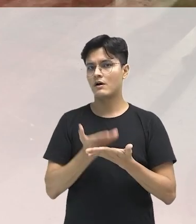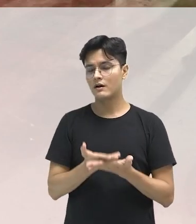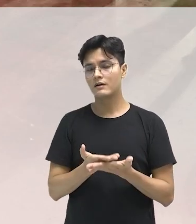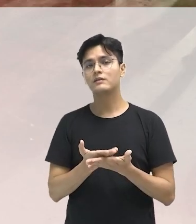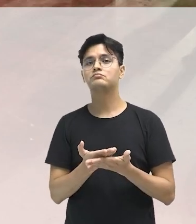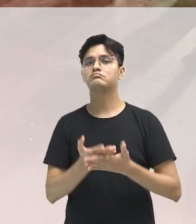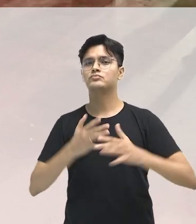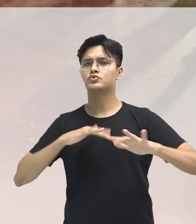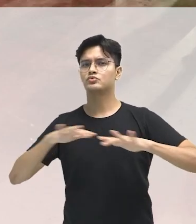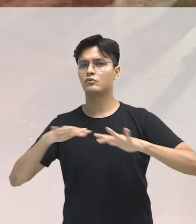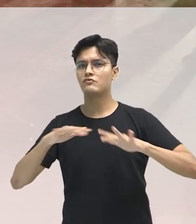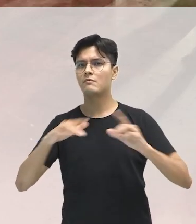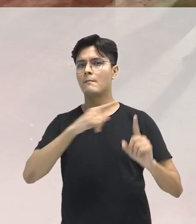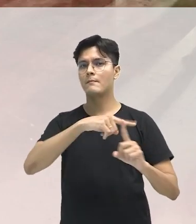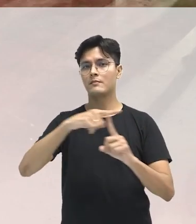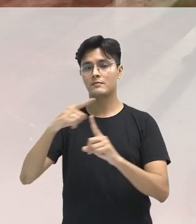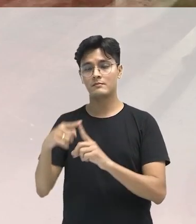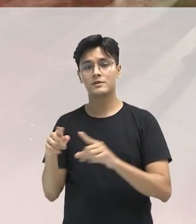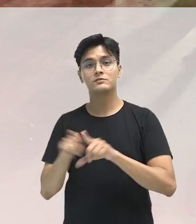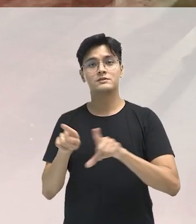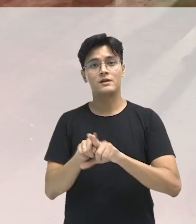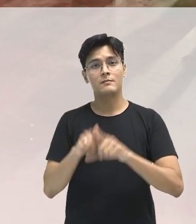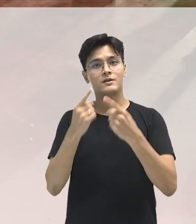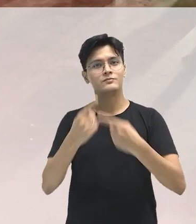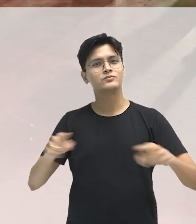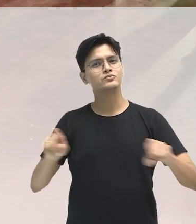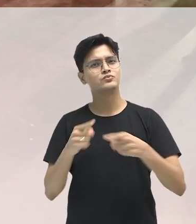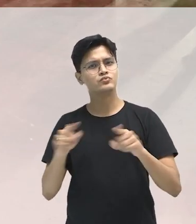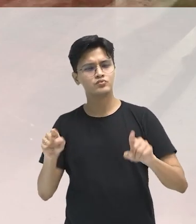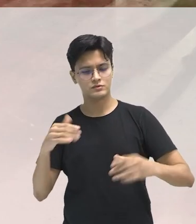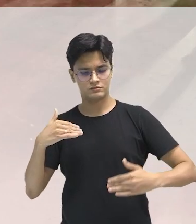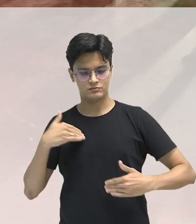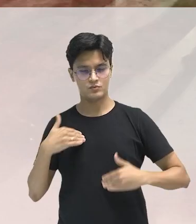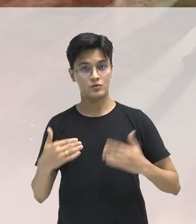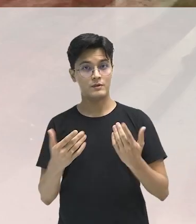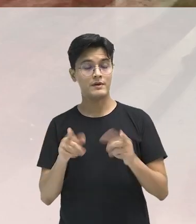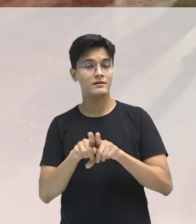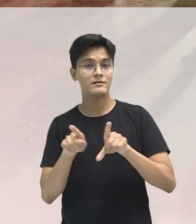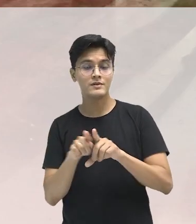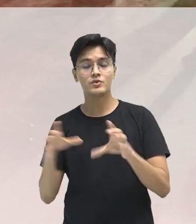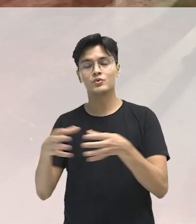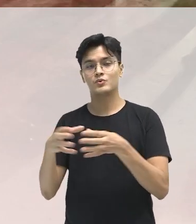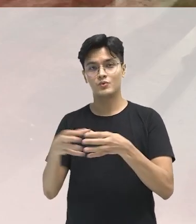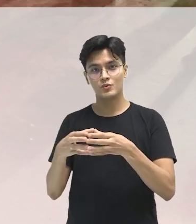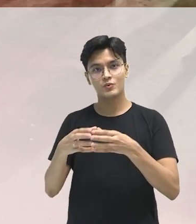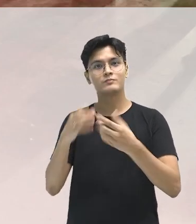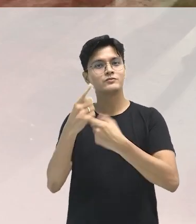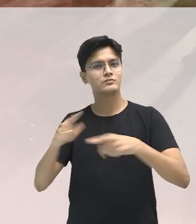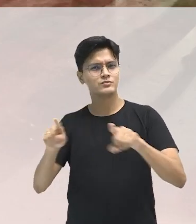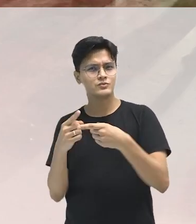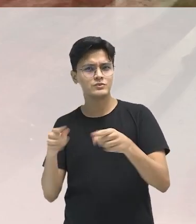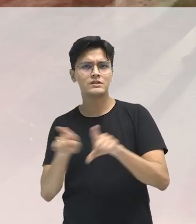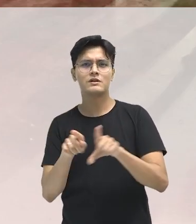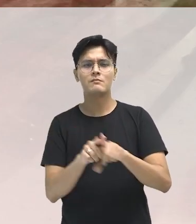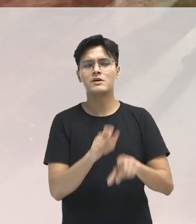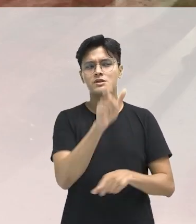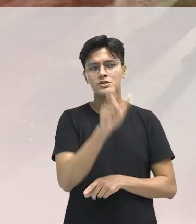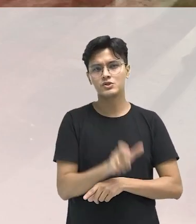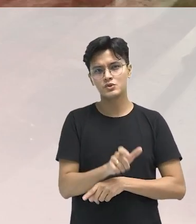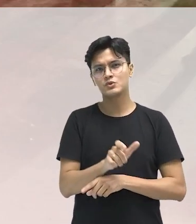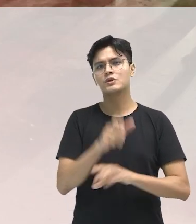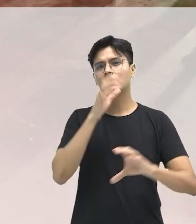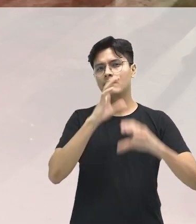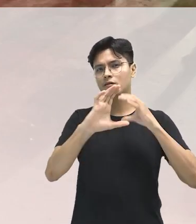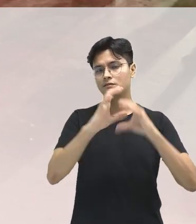Dos movimentos, da música, do coro, do solista. Bem interessante. Conseguiram